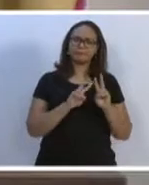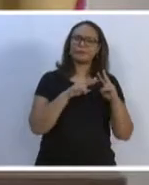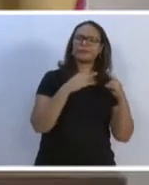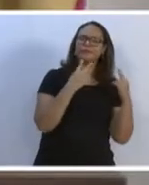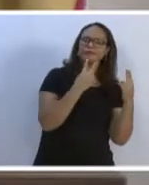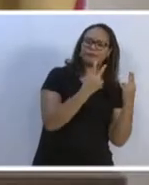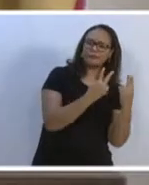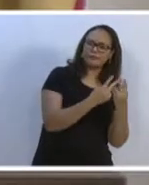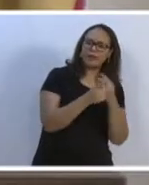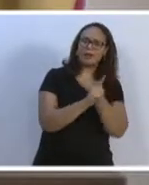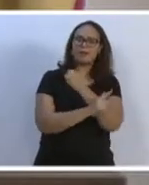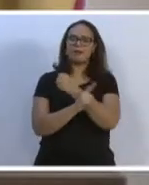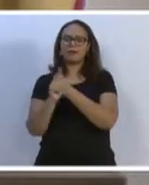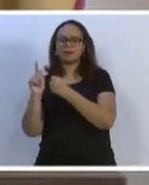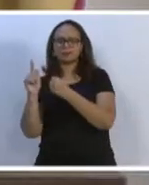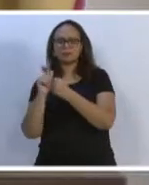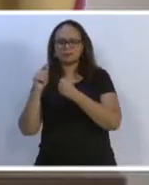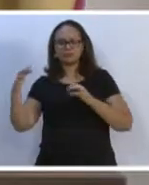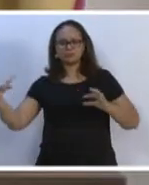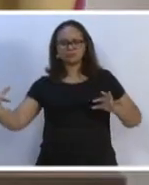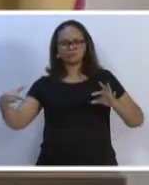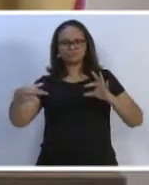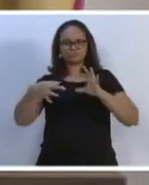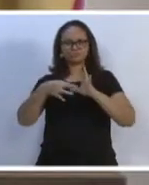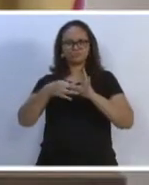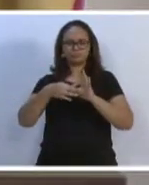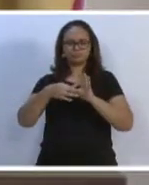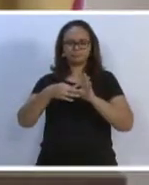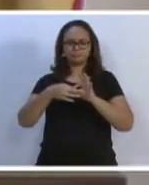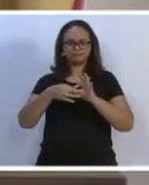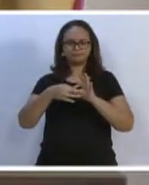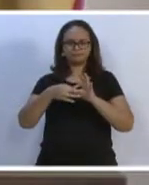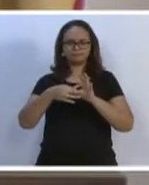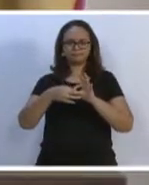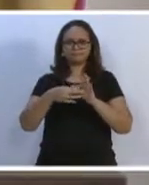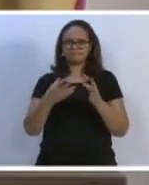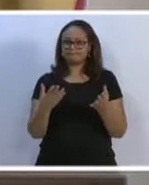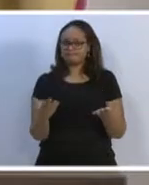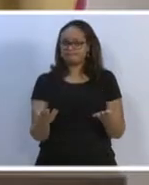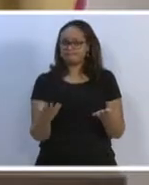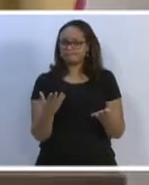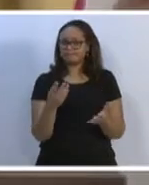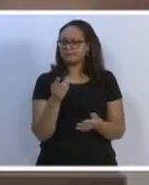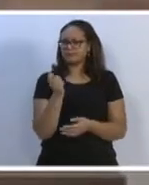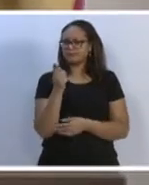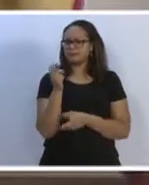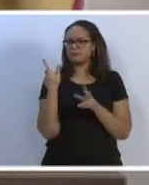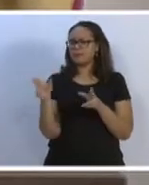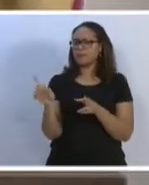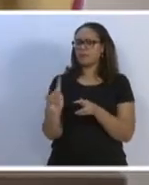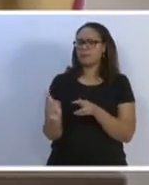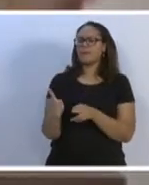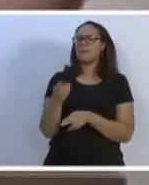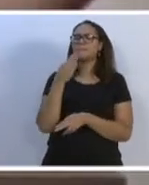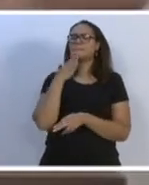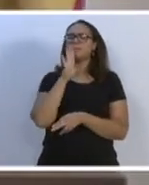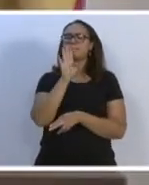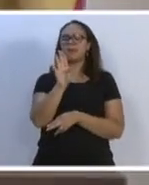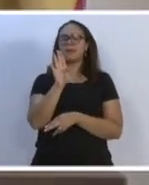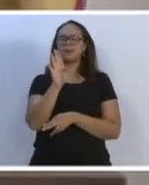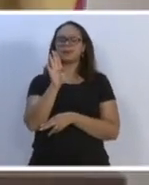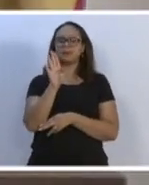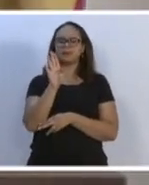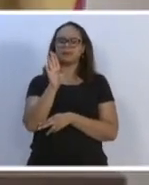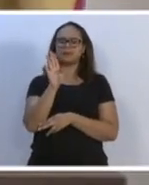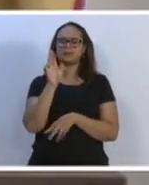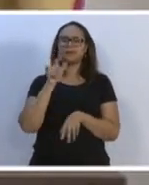Infelizmente, não é aquela prometida, sempre em campanha política, em horário eleitoral, como vocês podem ver com a ajuda da TVL, aí para a gente